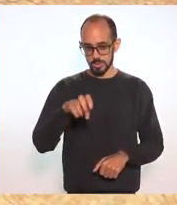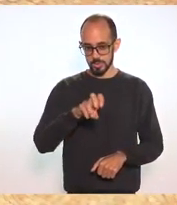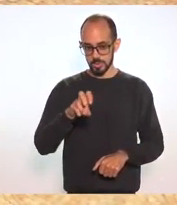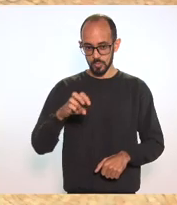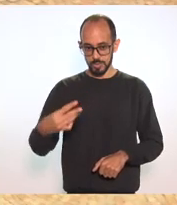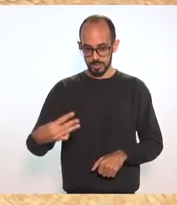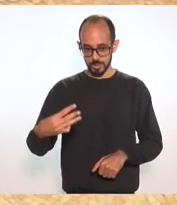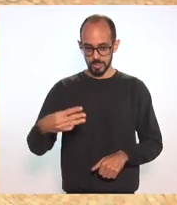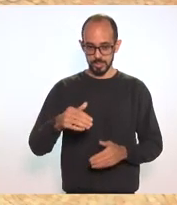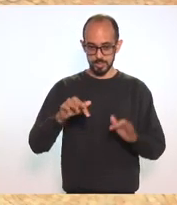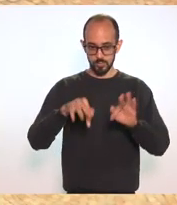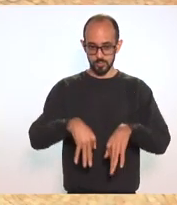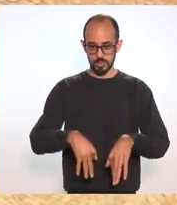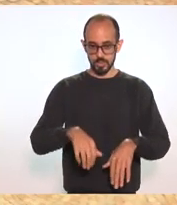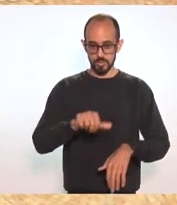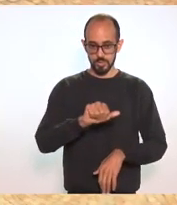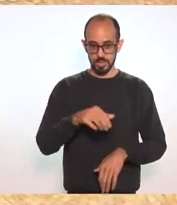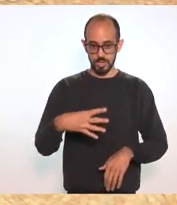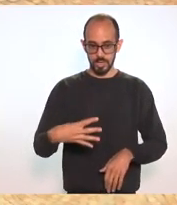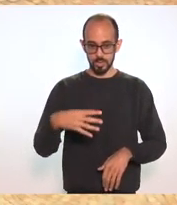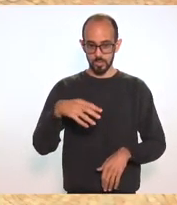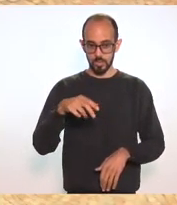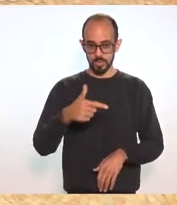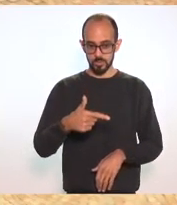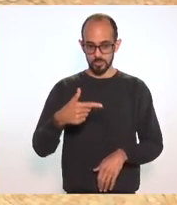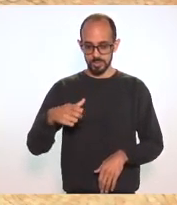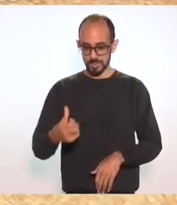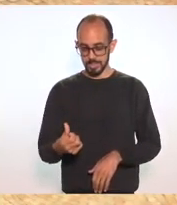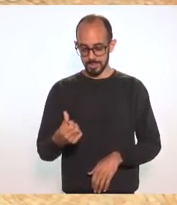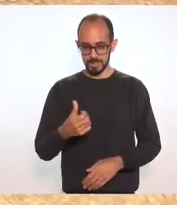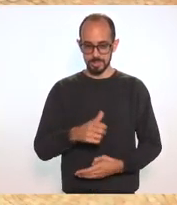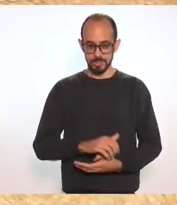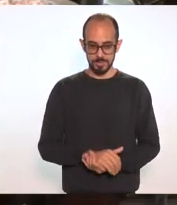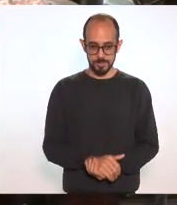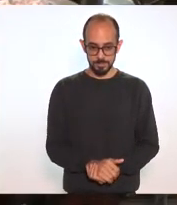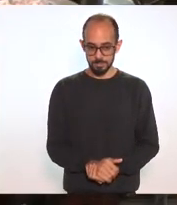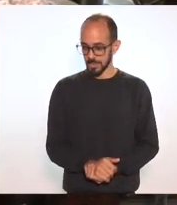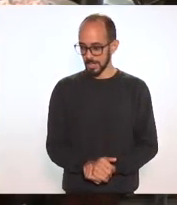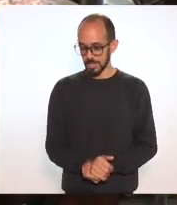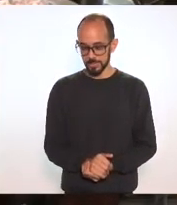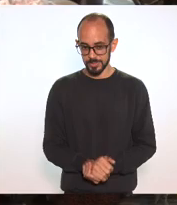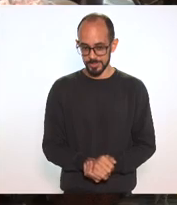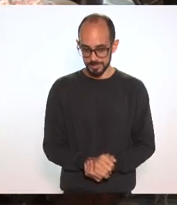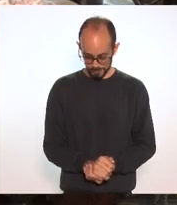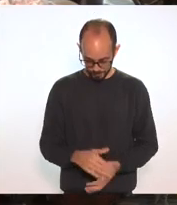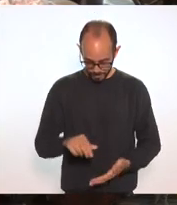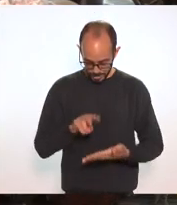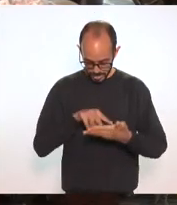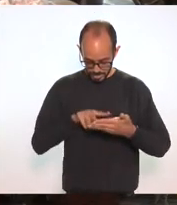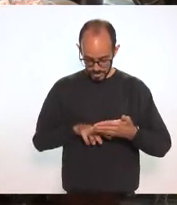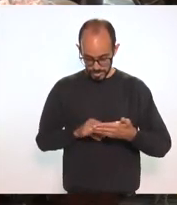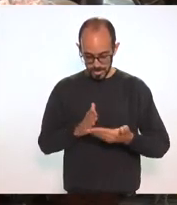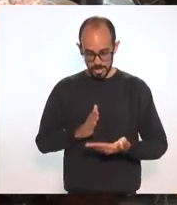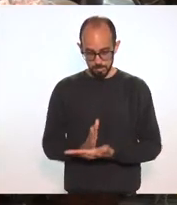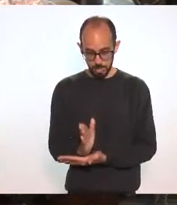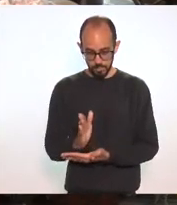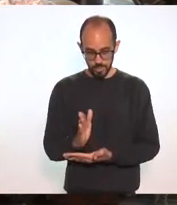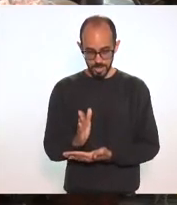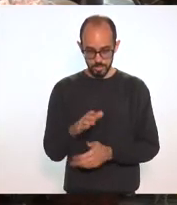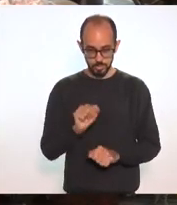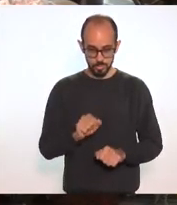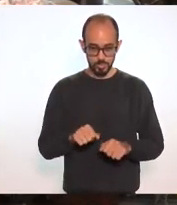53 minutos, encerrou-se às 14 horas e 26 minutos. Lida e aprovada a ata, passa-se a ordem do dia. Anuncio,